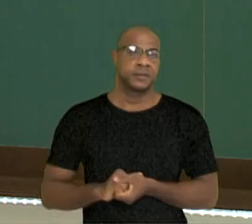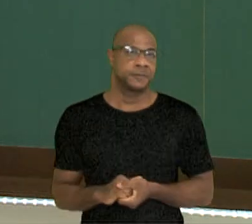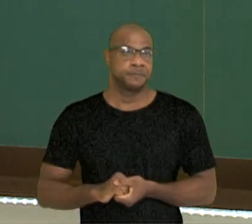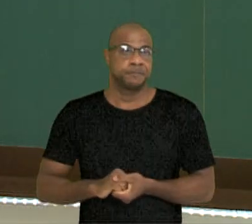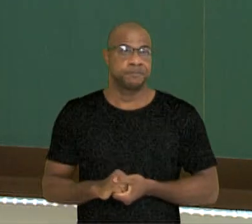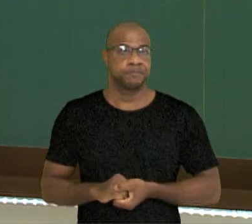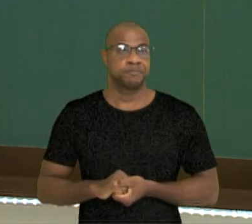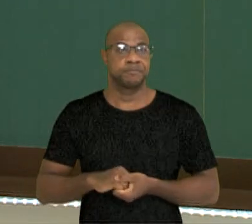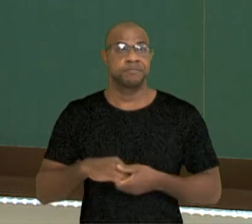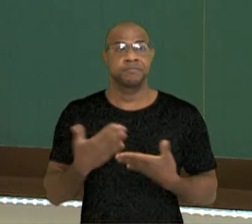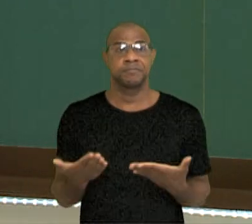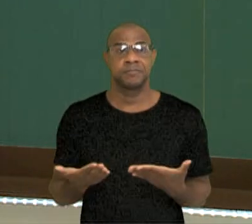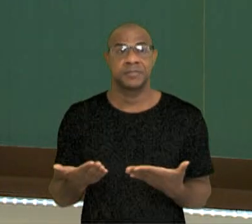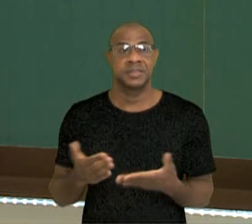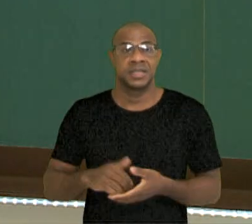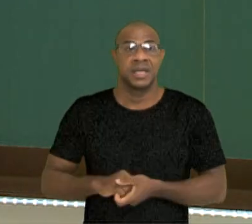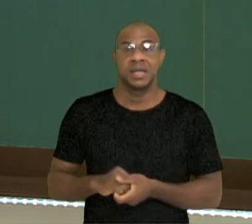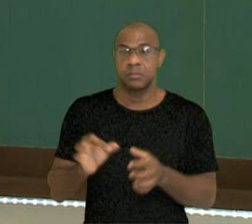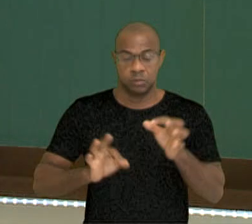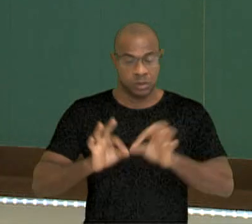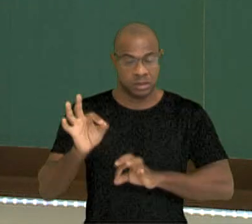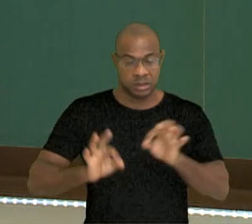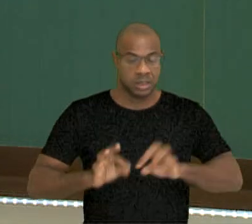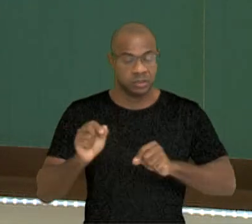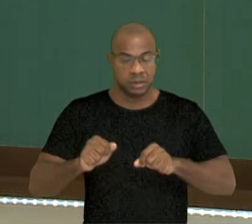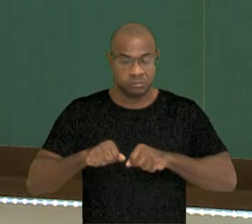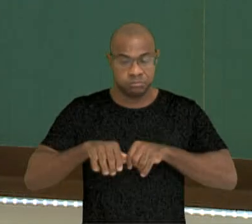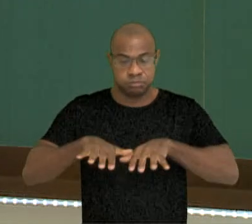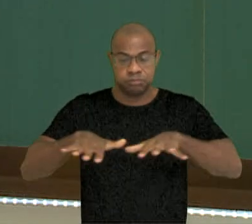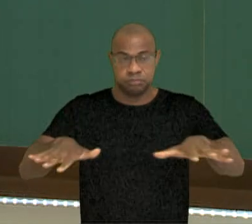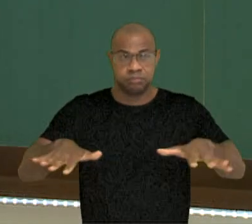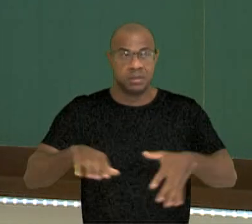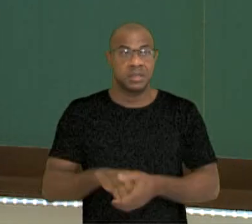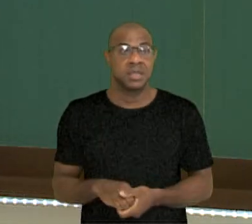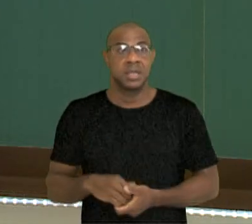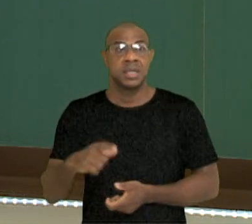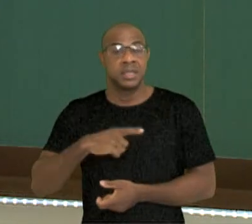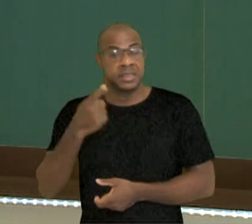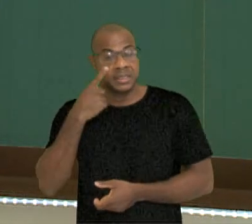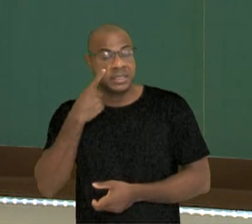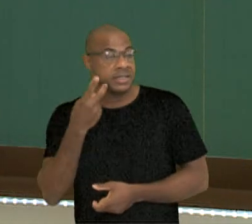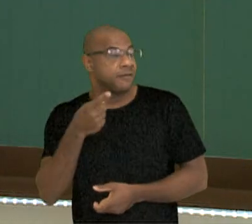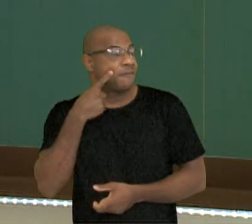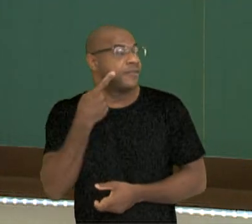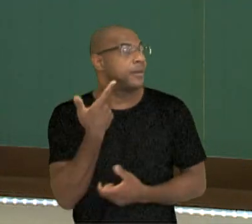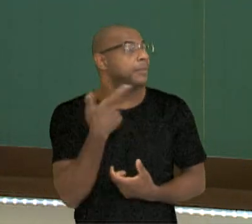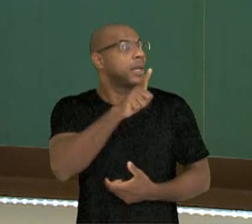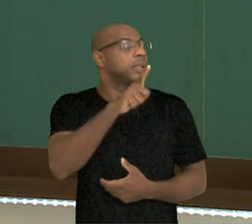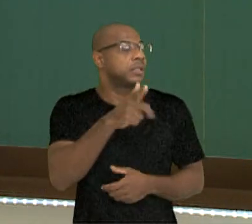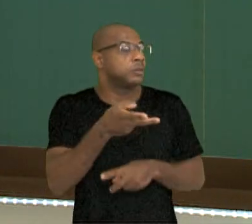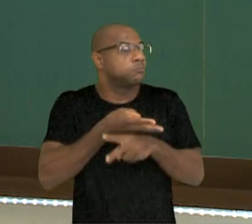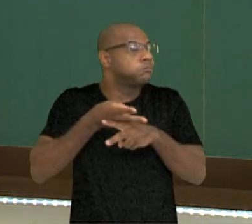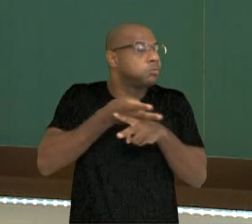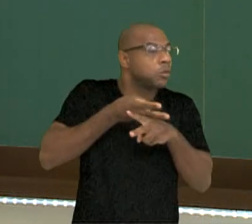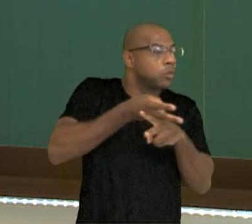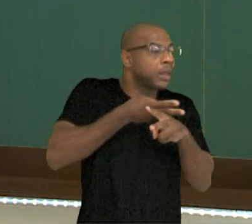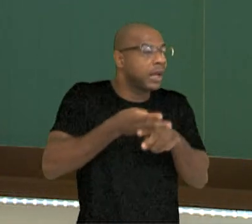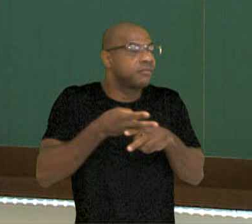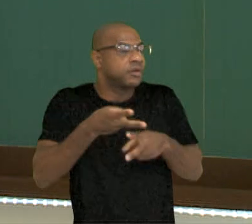interior, porque eles não queriam ficar só no litoral, naquelas terras. Eles queriam ver se no interior tinha mais recurso para explorar. Então,